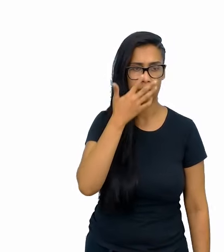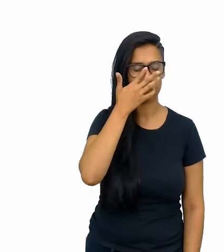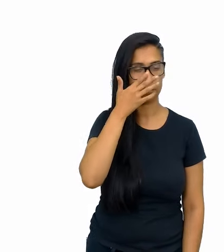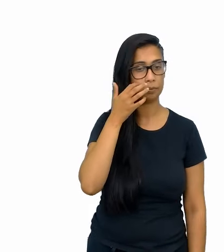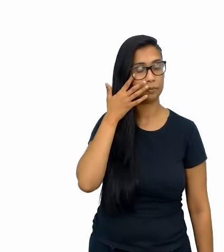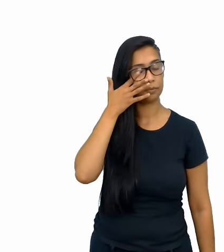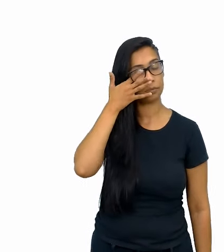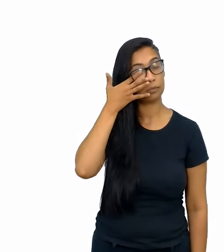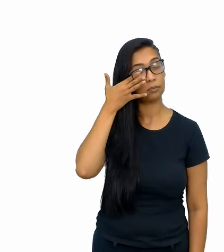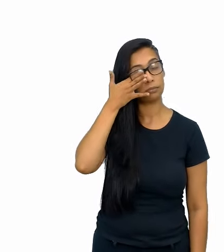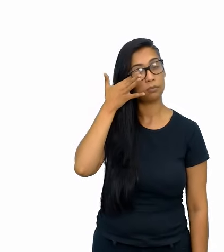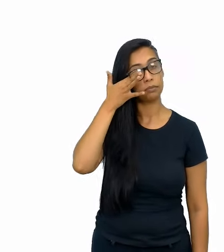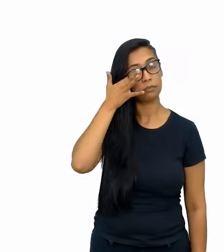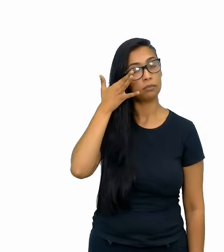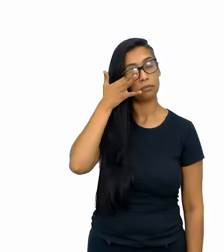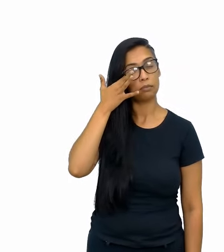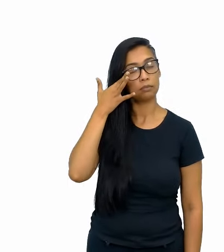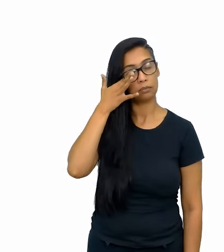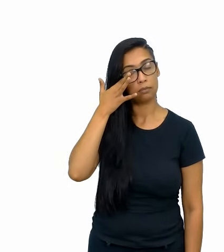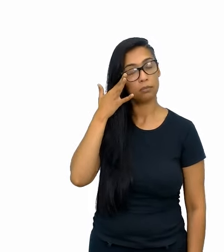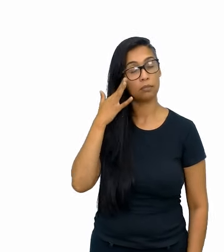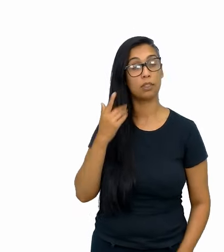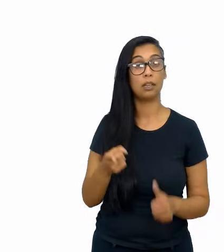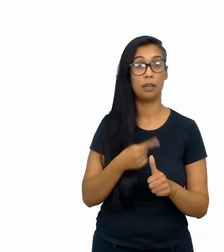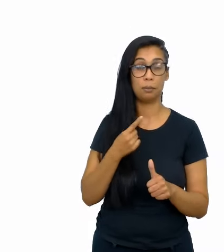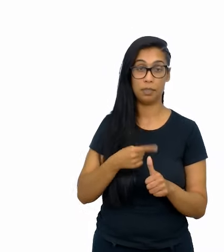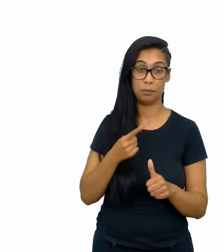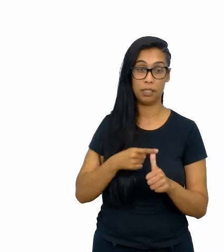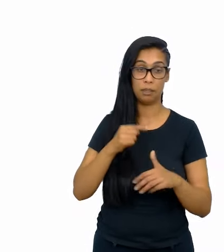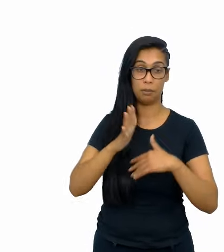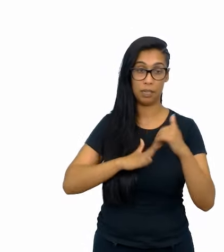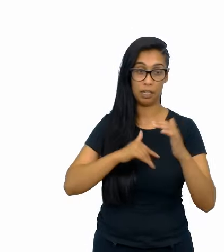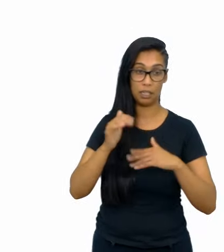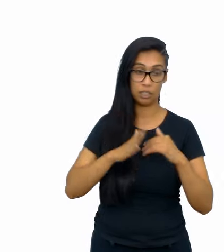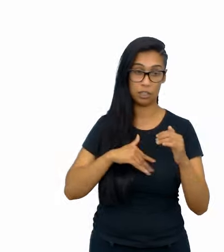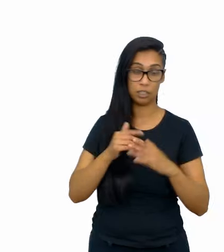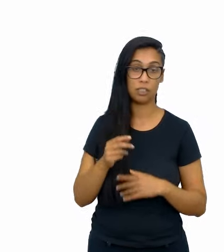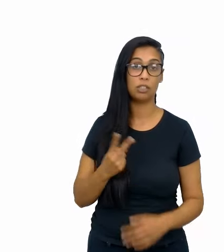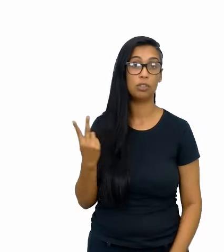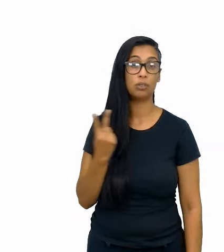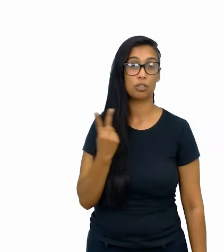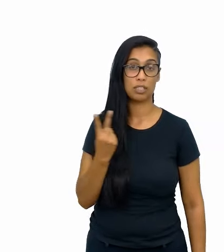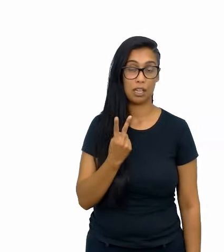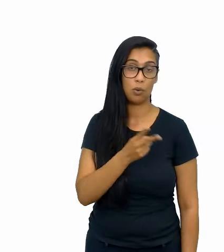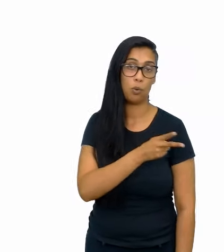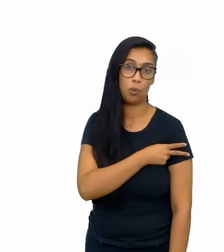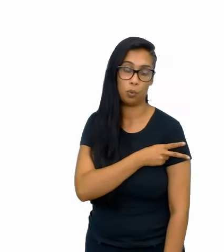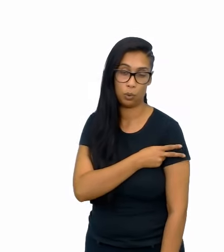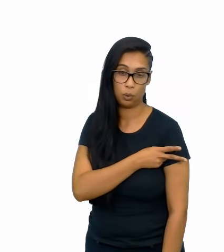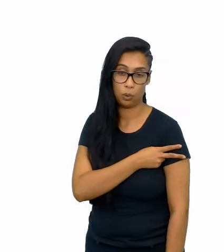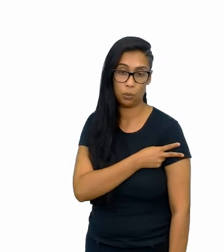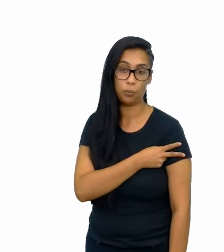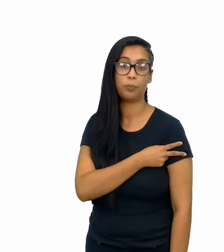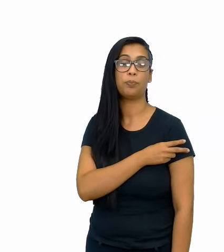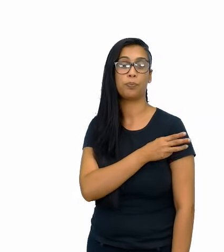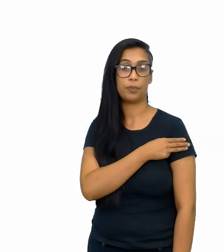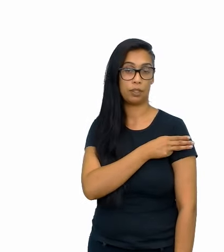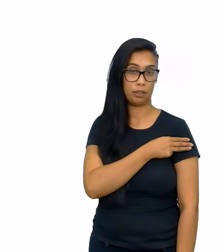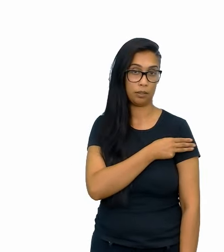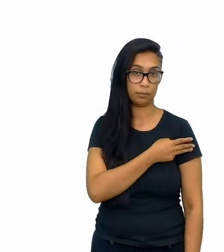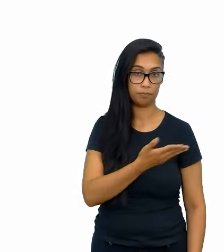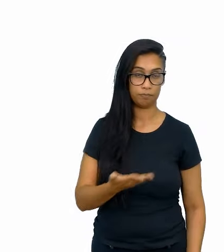aula 9, que a primeira habilidade aí é a habilidade do segundo ano de língua portuguesa 13A,